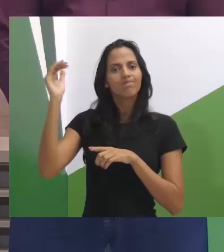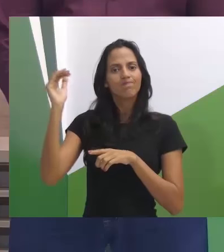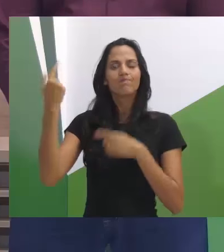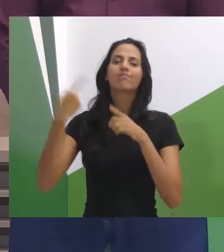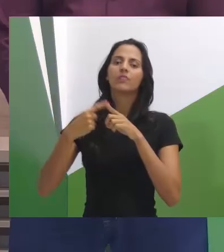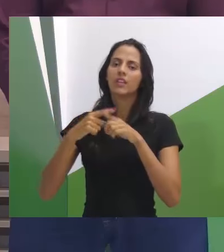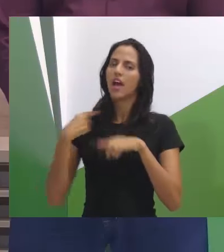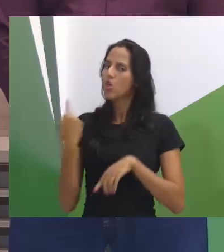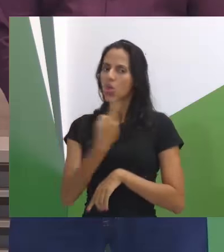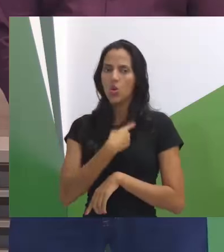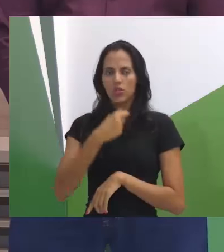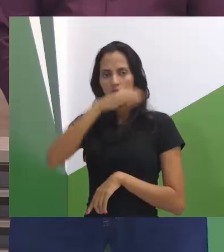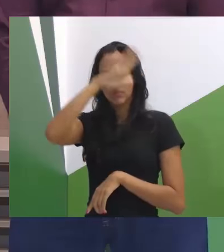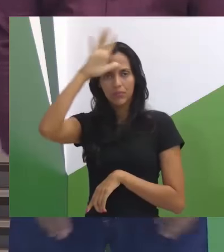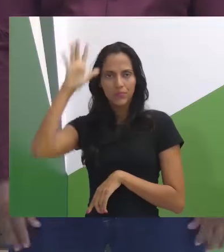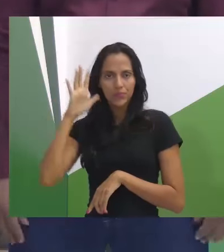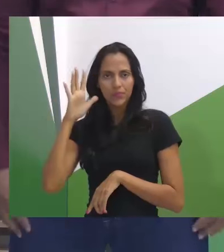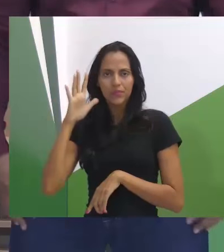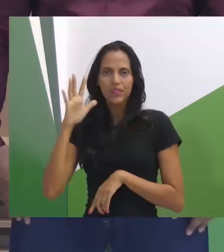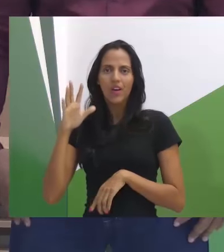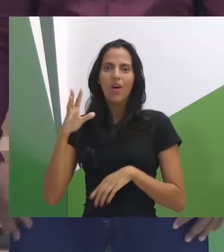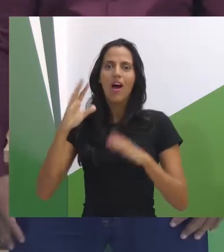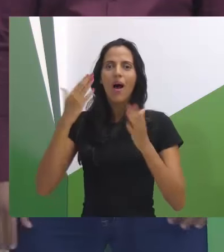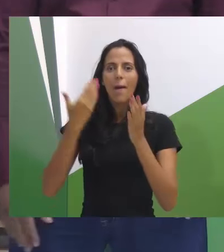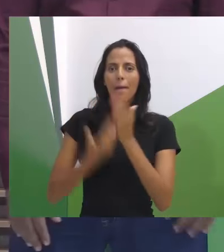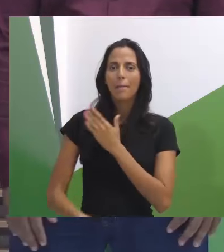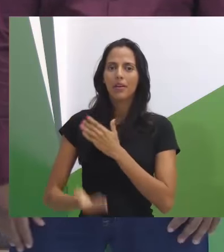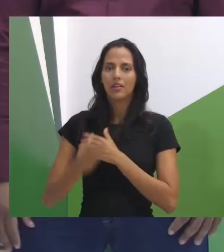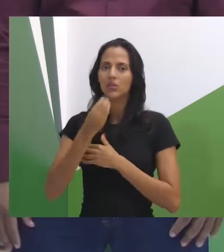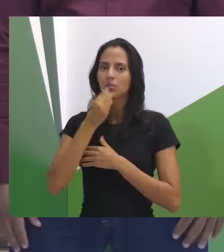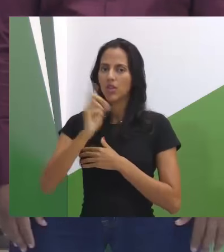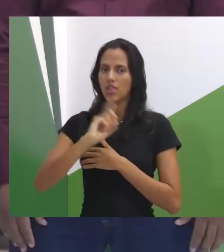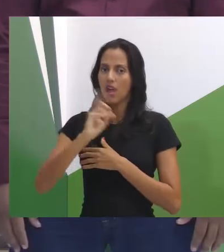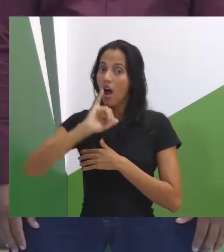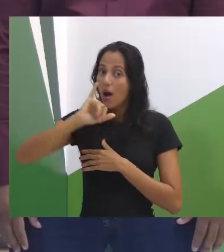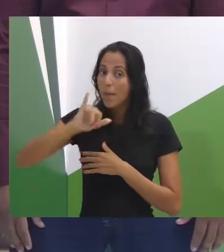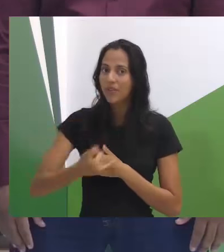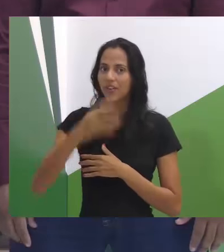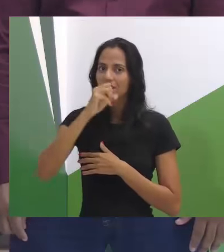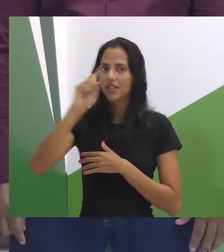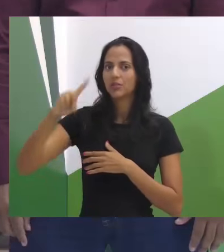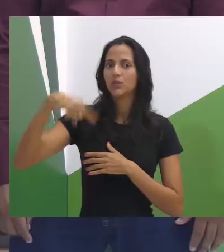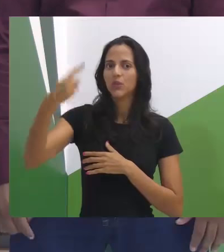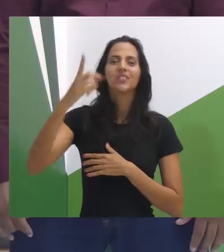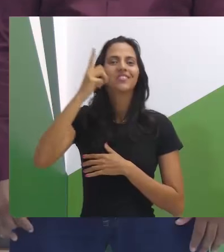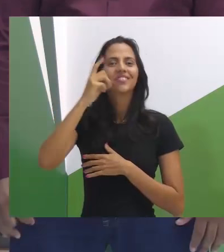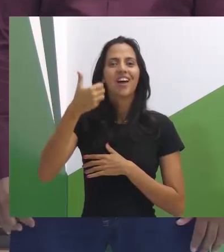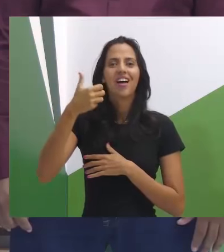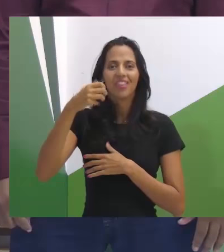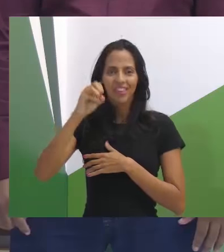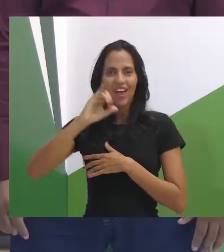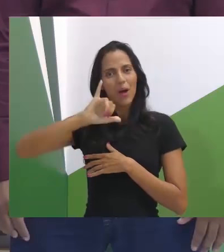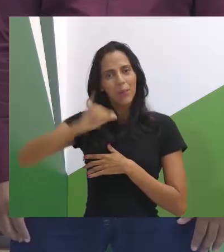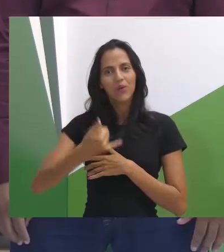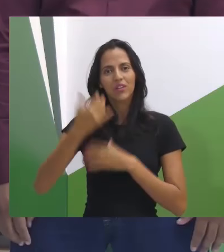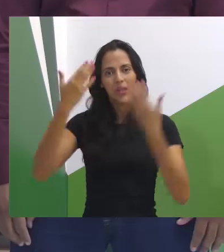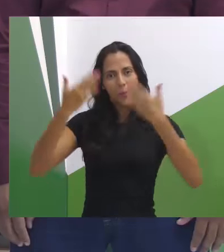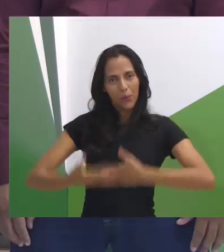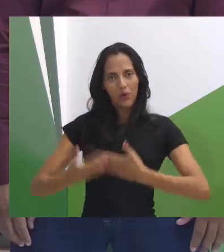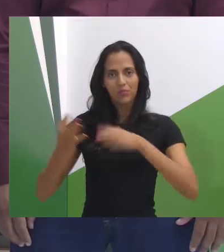que é nosso Então não deixem de comparecer no próximo sábado para fazer a segunda fase A prova